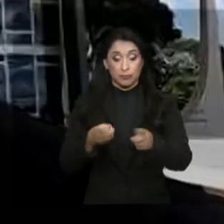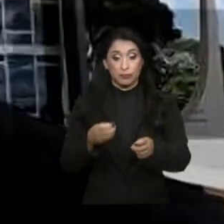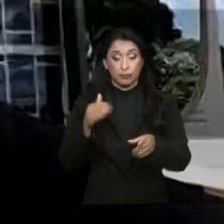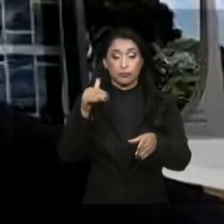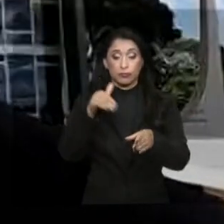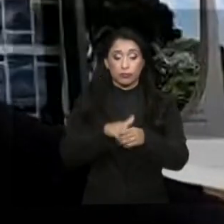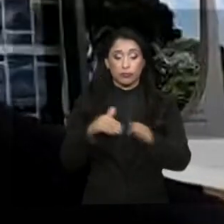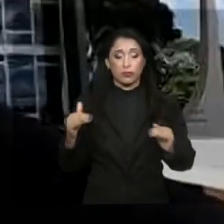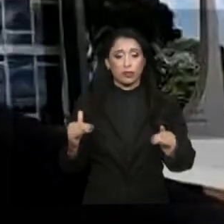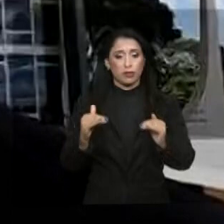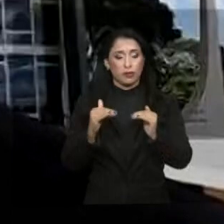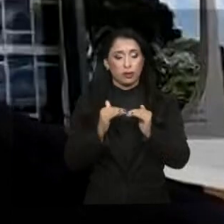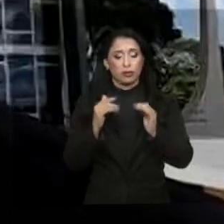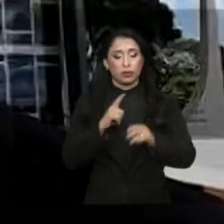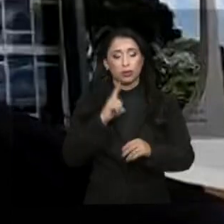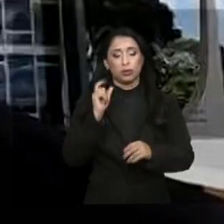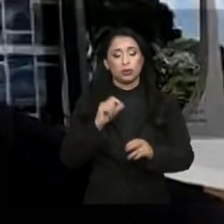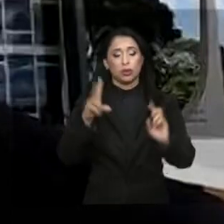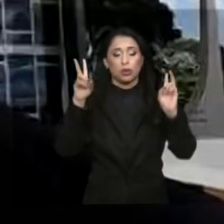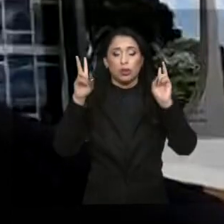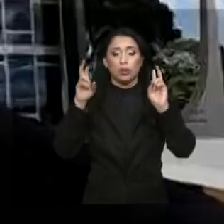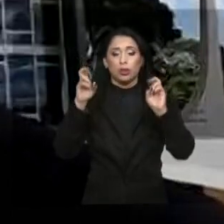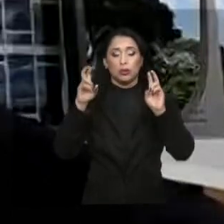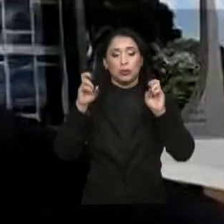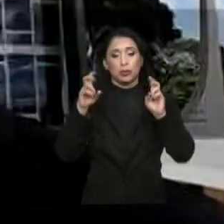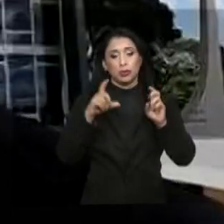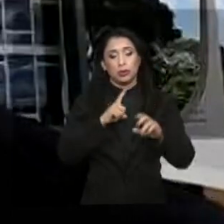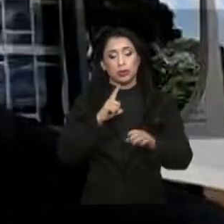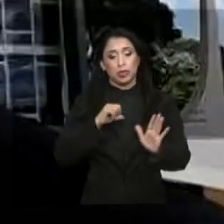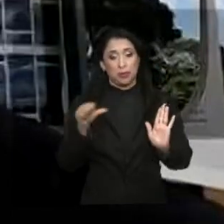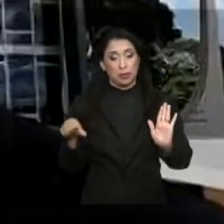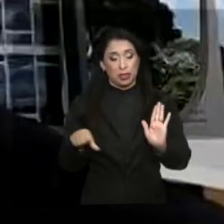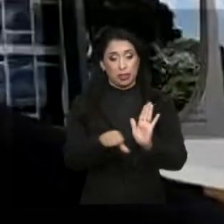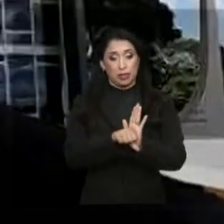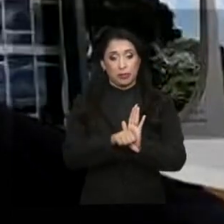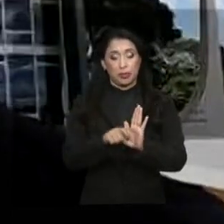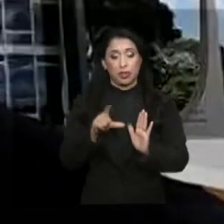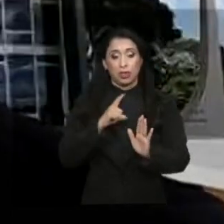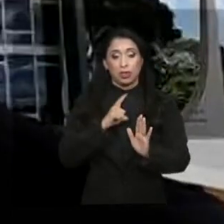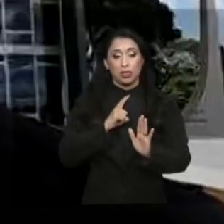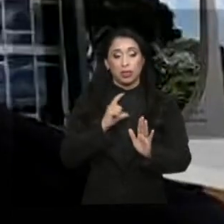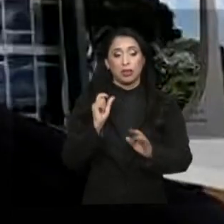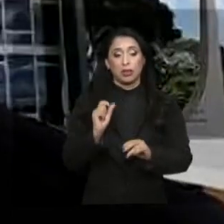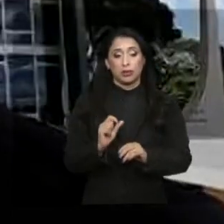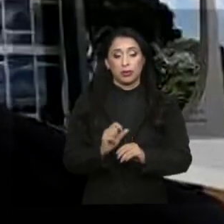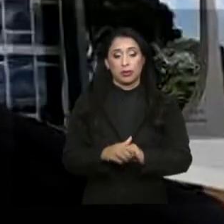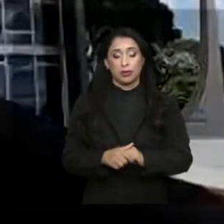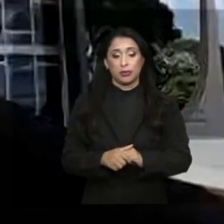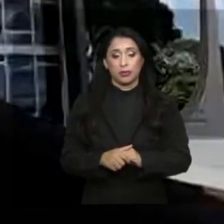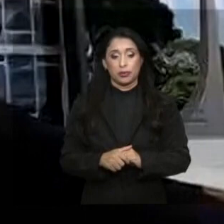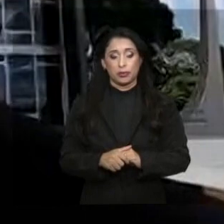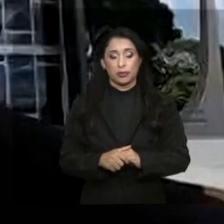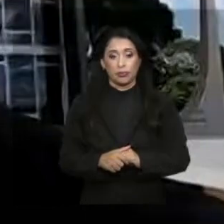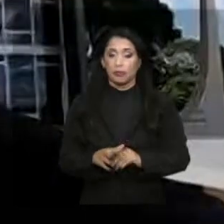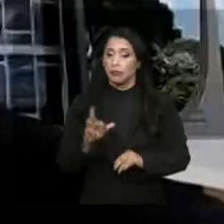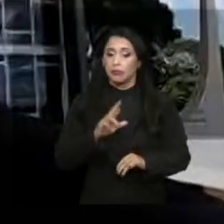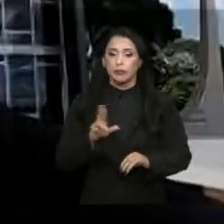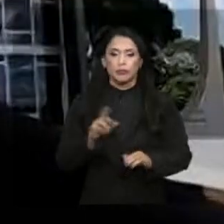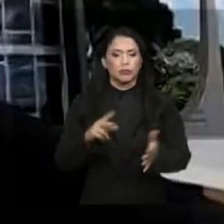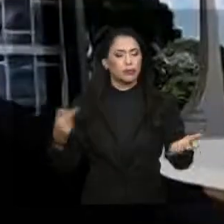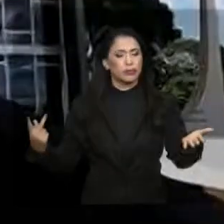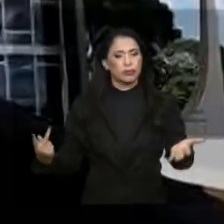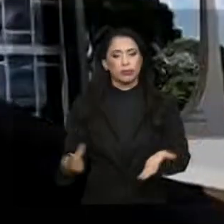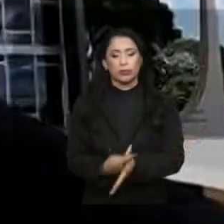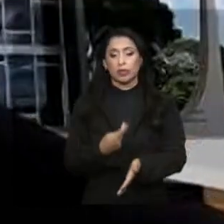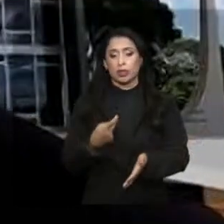empate em julgamento de feito versando sobre matéria de fundo de natureza criminal, como na espécie, o que não ocorre na